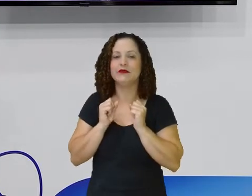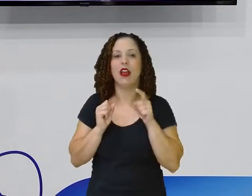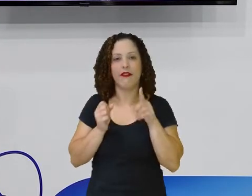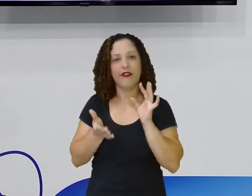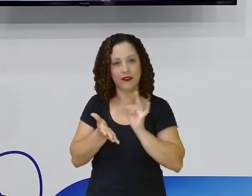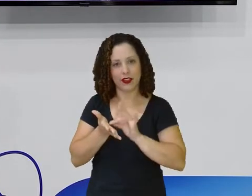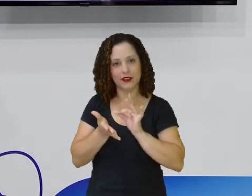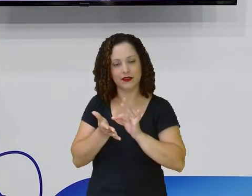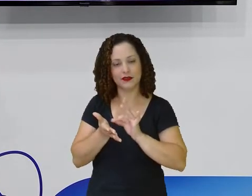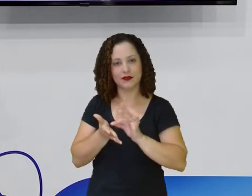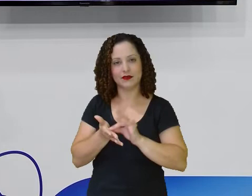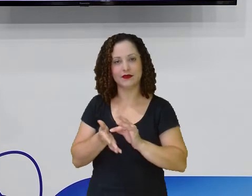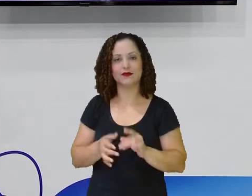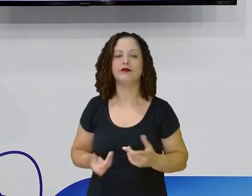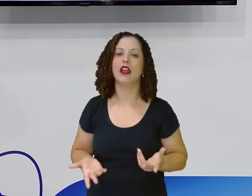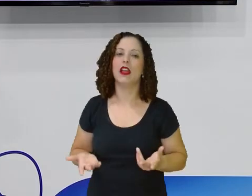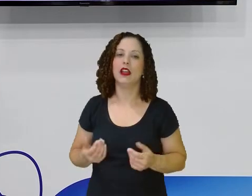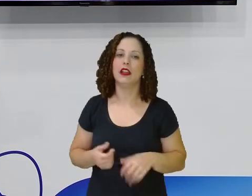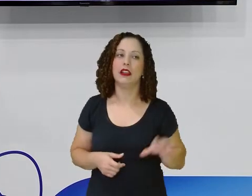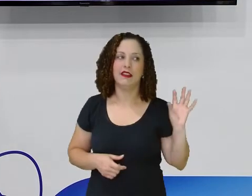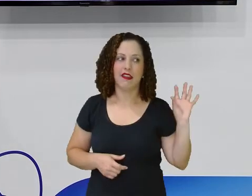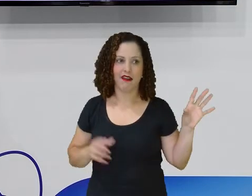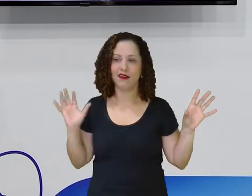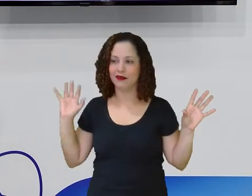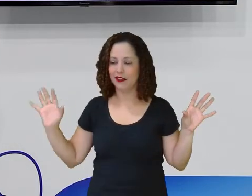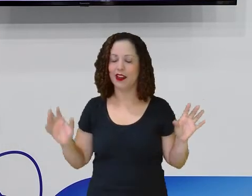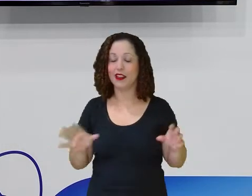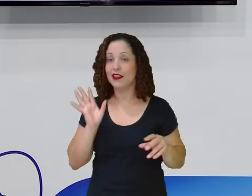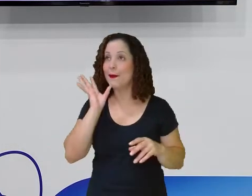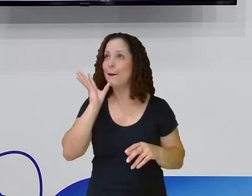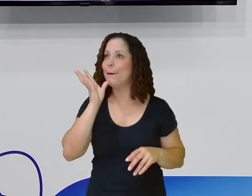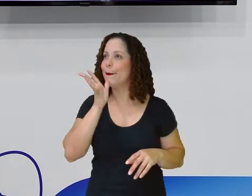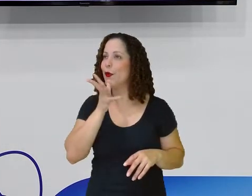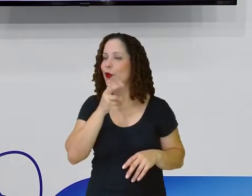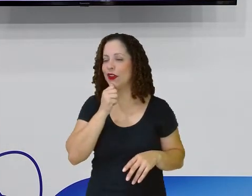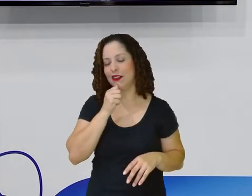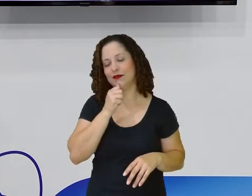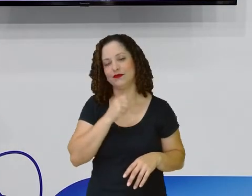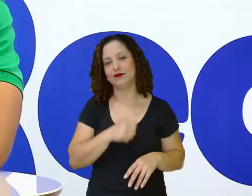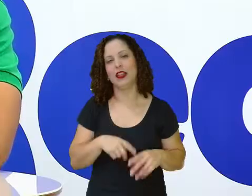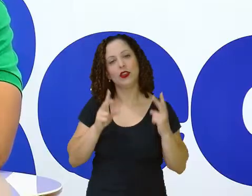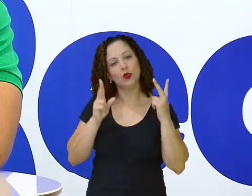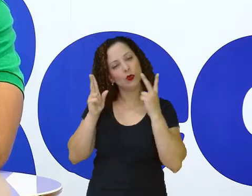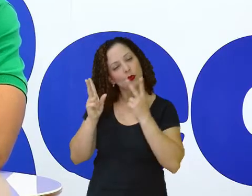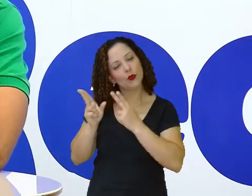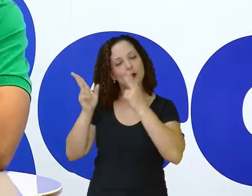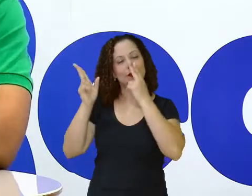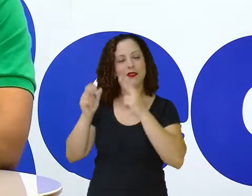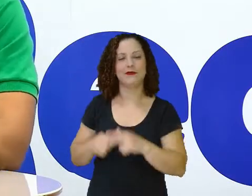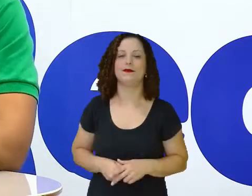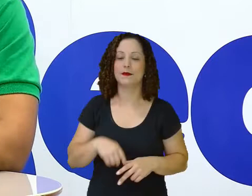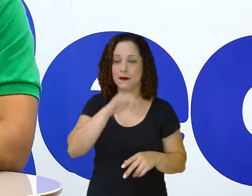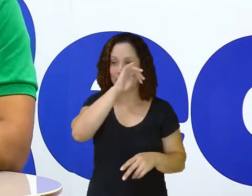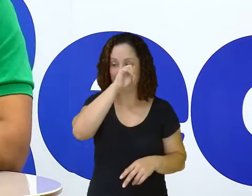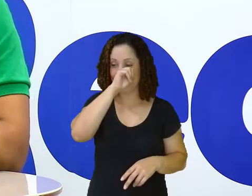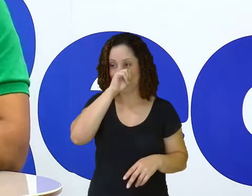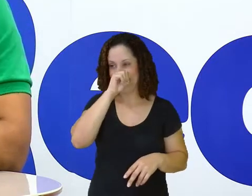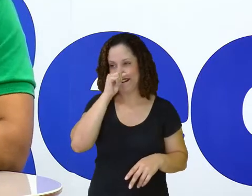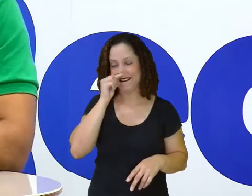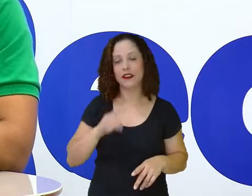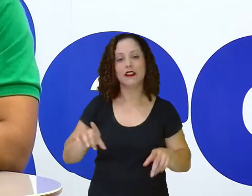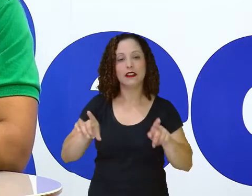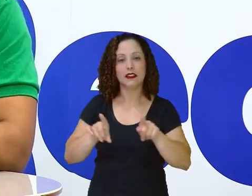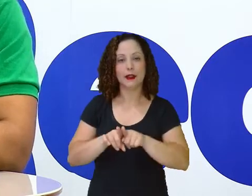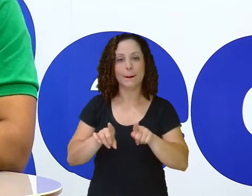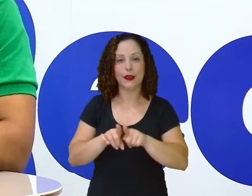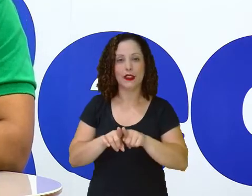certo. Ambas dormiram, não é? Por um bom período de tempo. Mais alguma coisa, professor? Regina está dizendo que já está achando